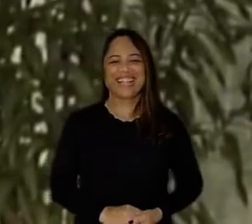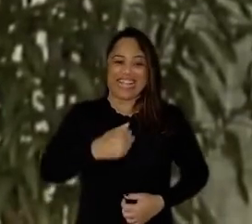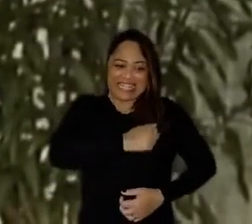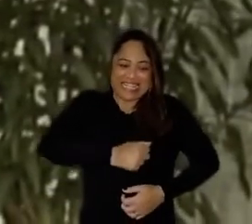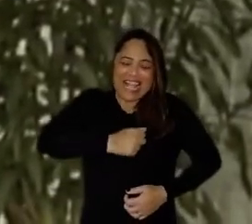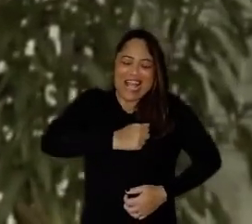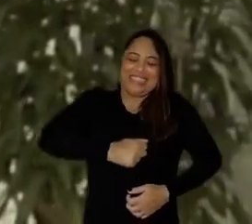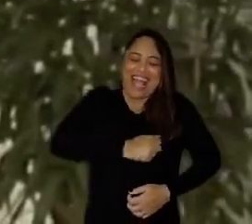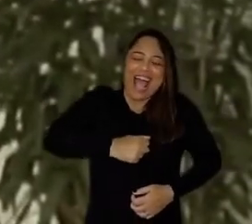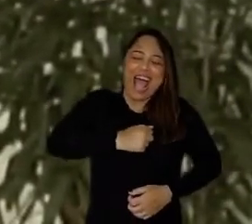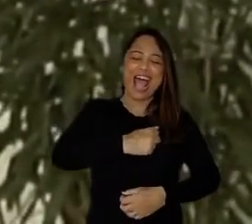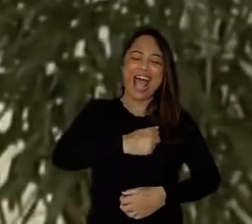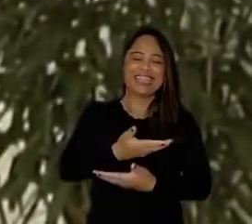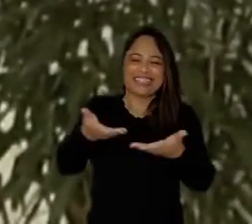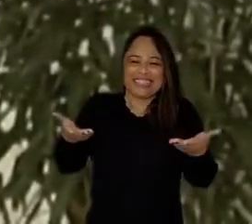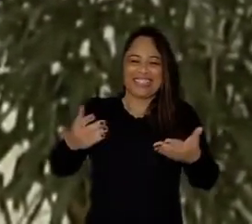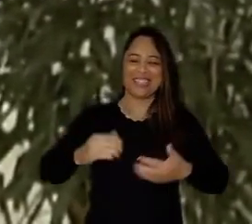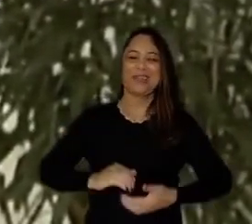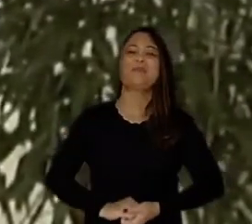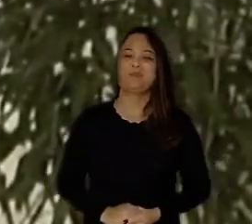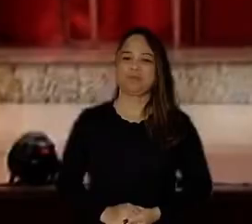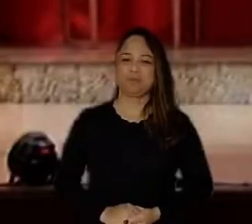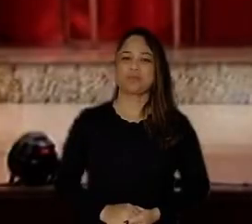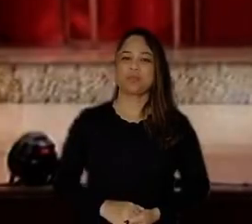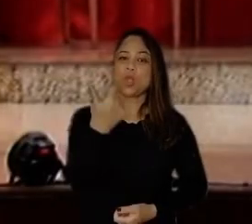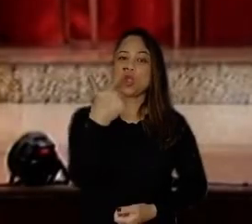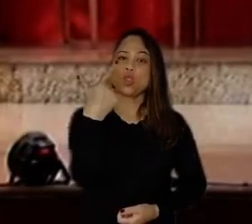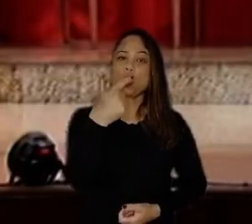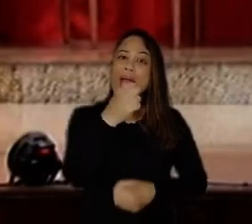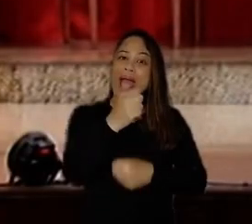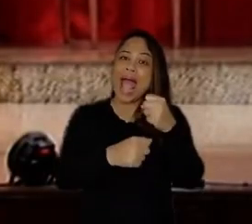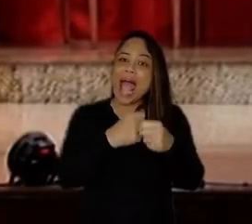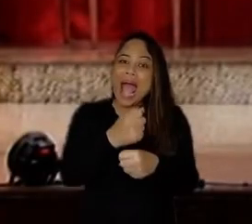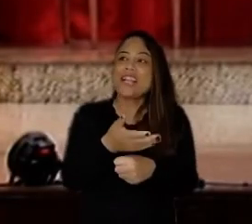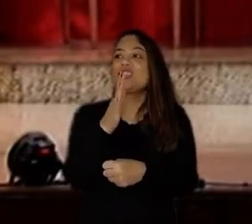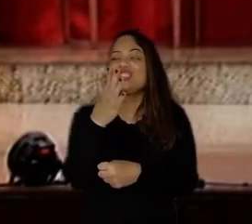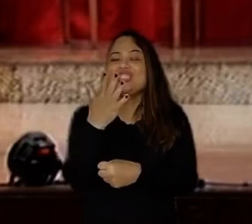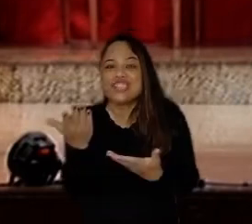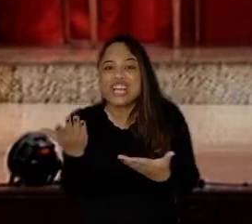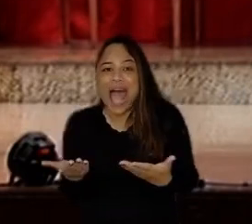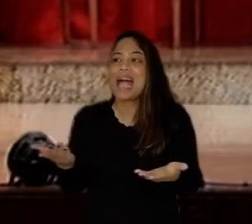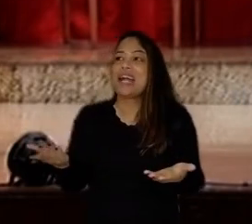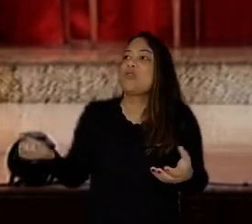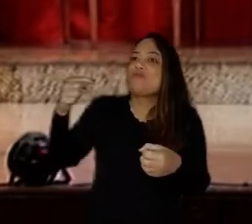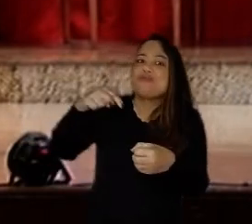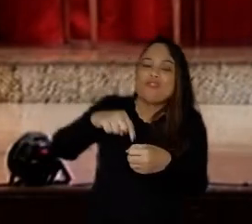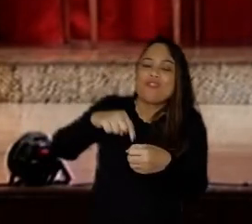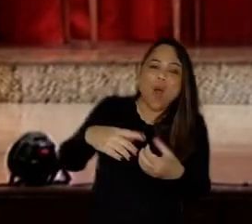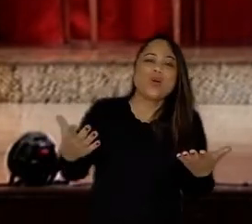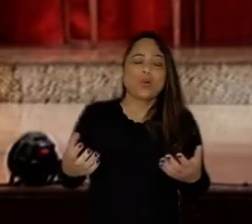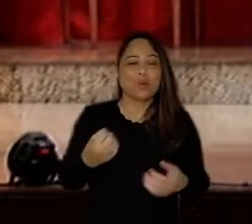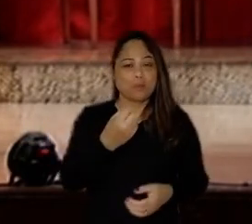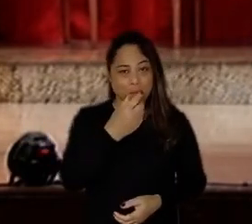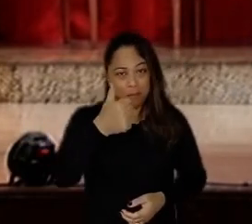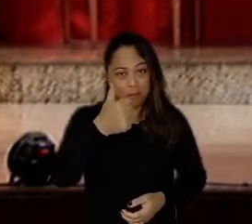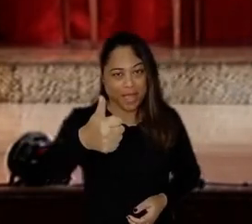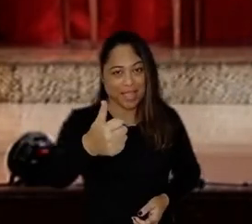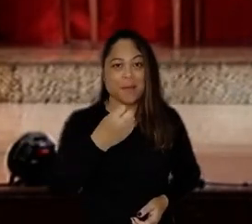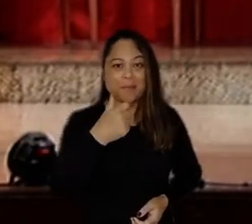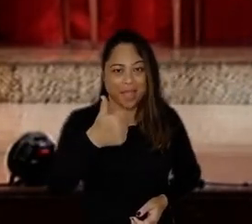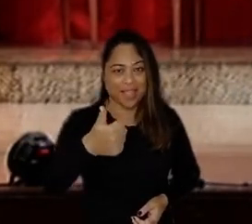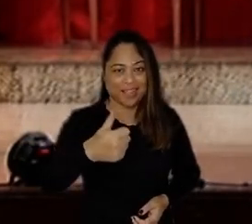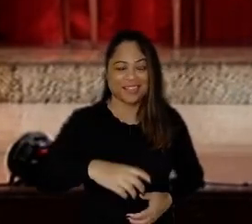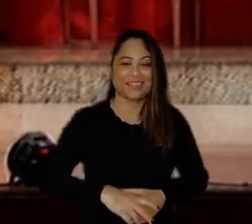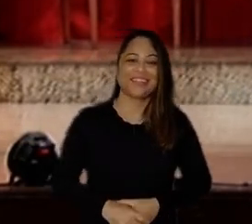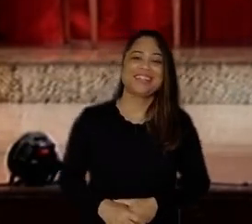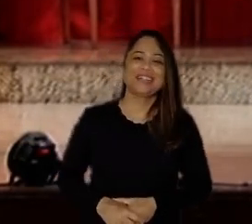Saudade de vocês, ué. Vai fazer 2 anos que o Mineirinho não vem aqui já. Vocês estão bem?